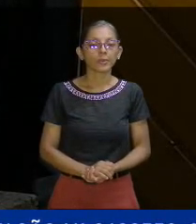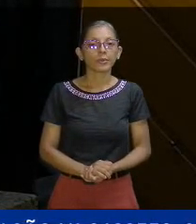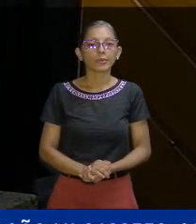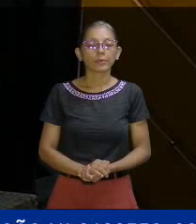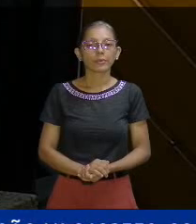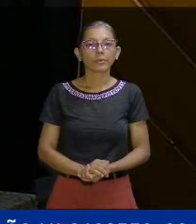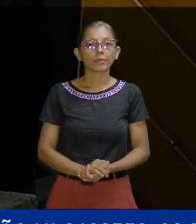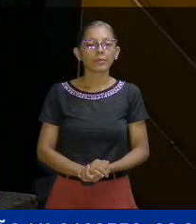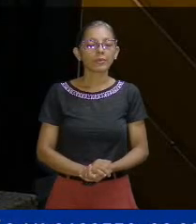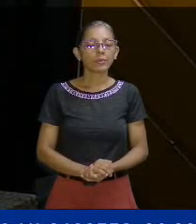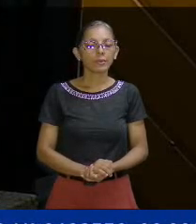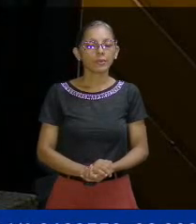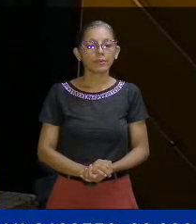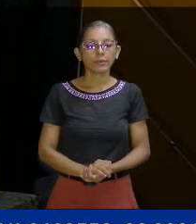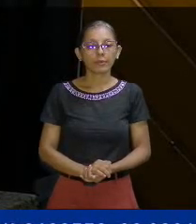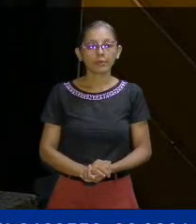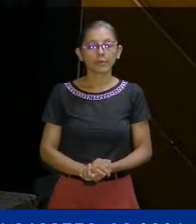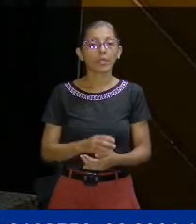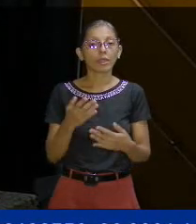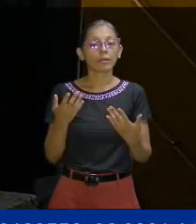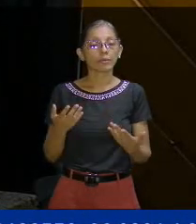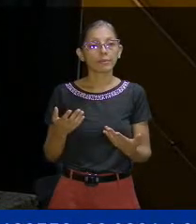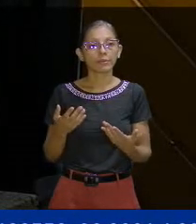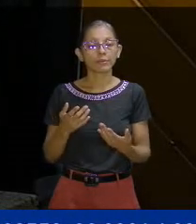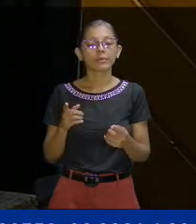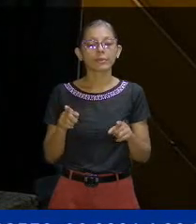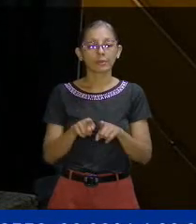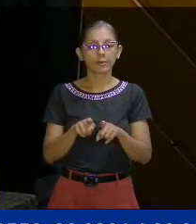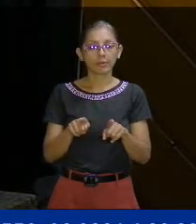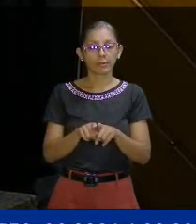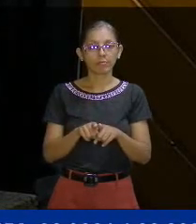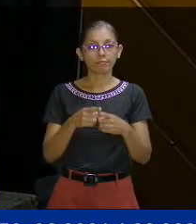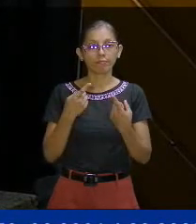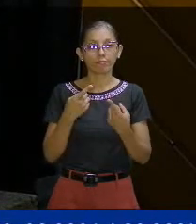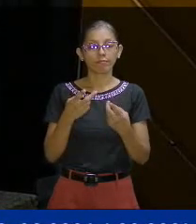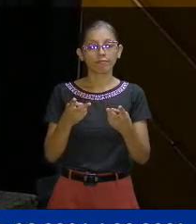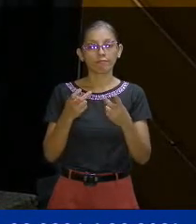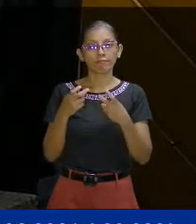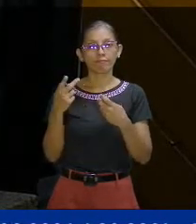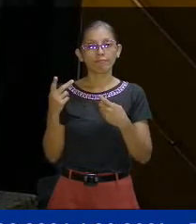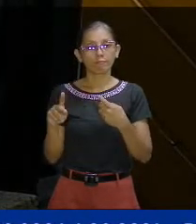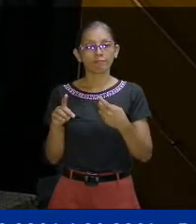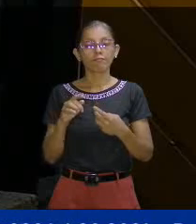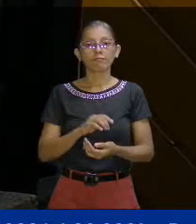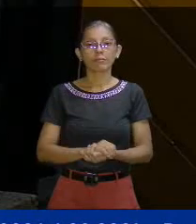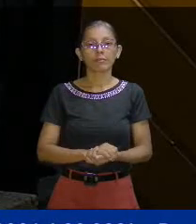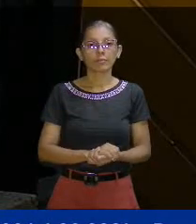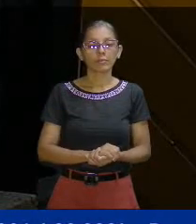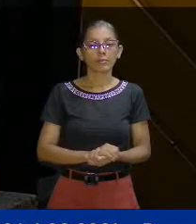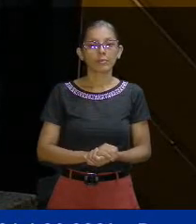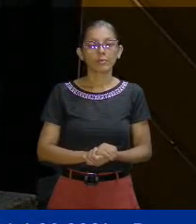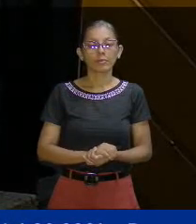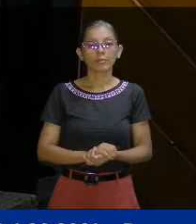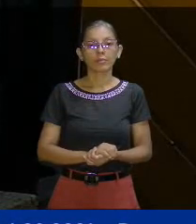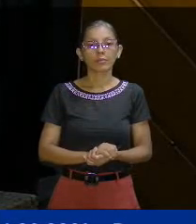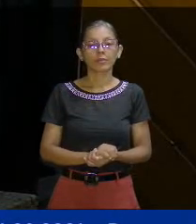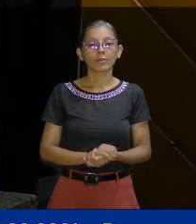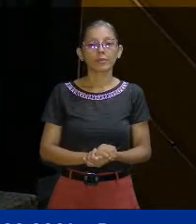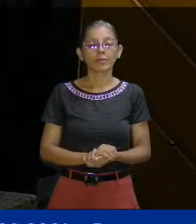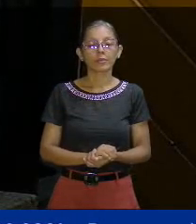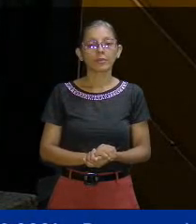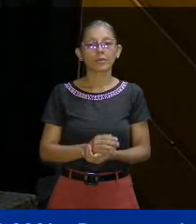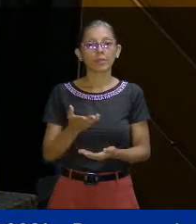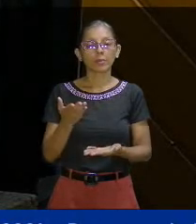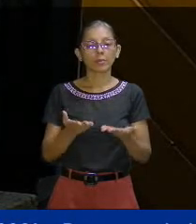e R$30.000, e considera a gravidade da conduta sem exceder os princípios da